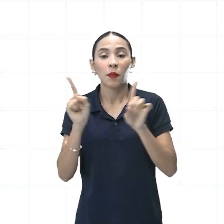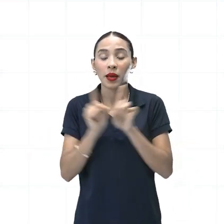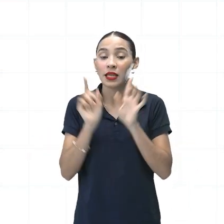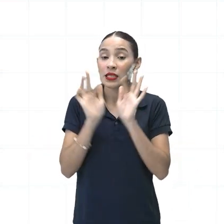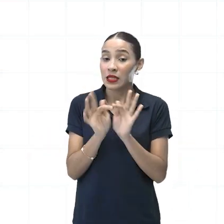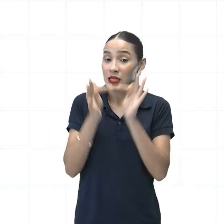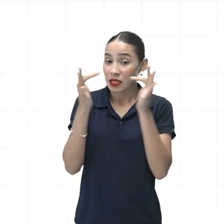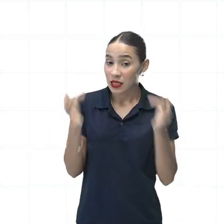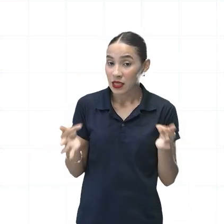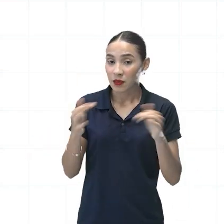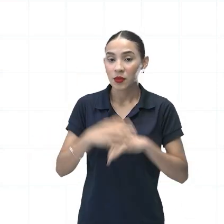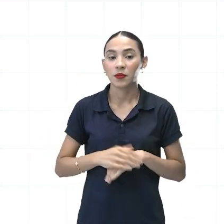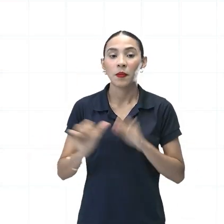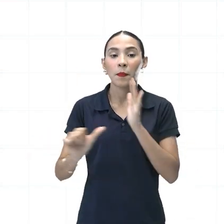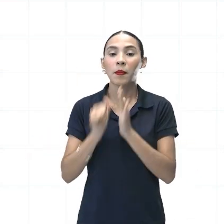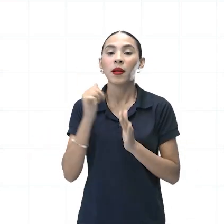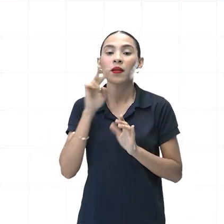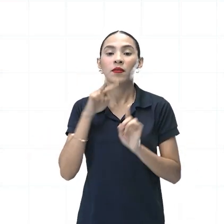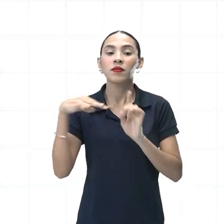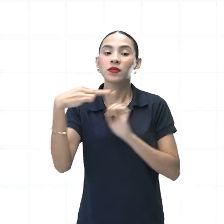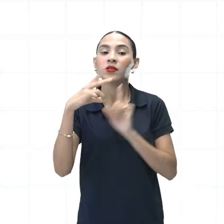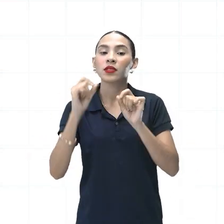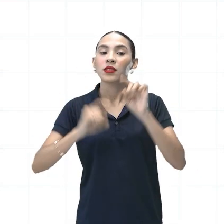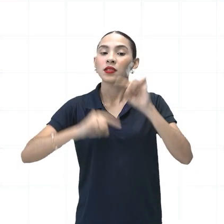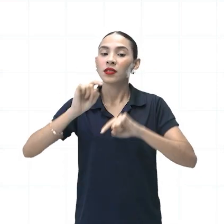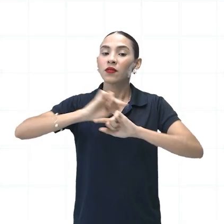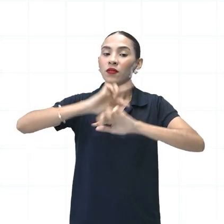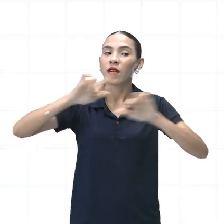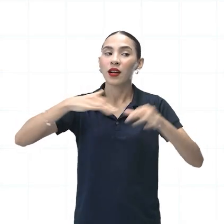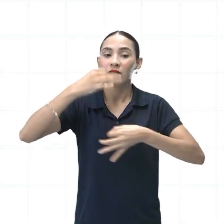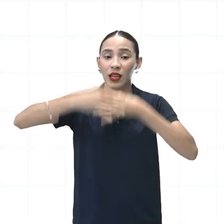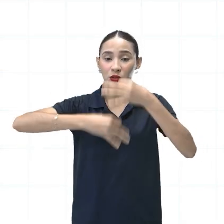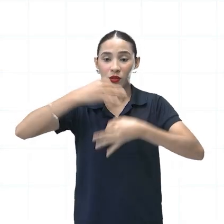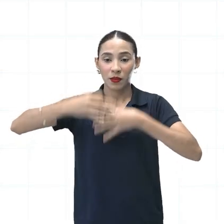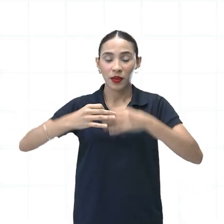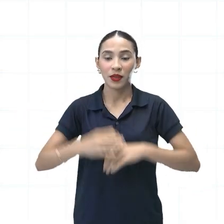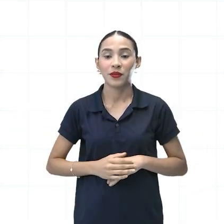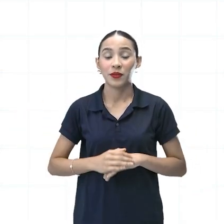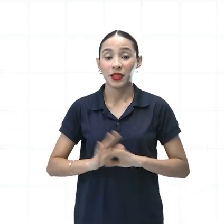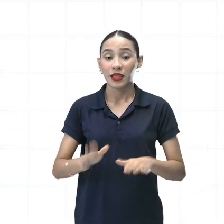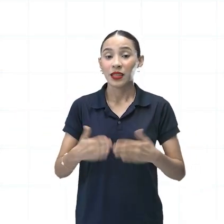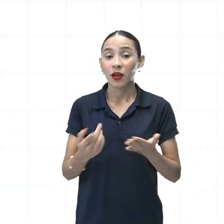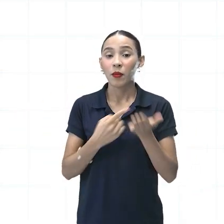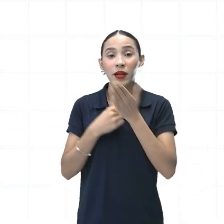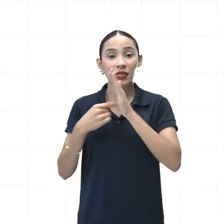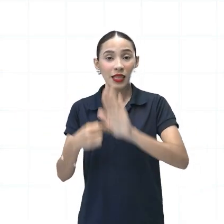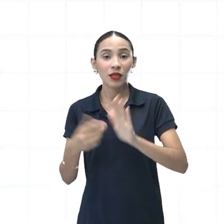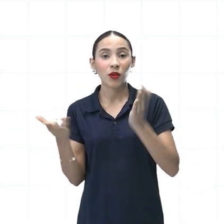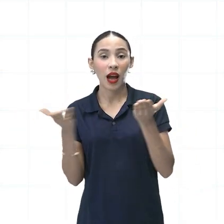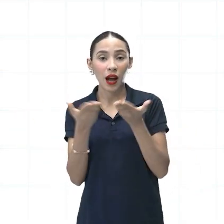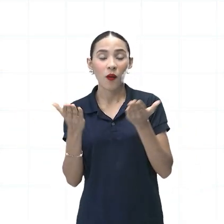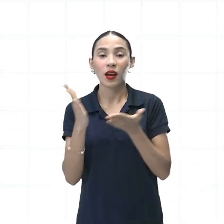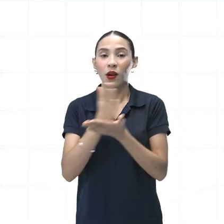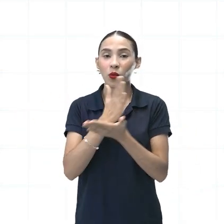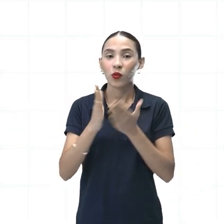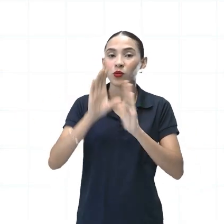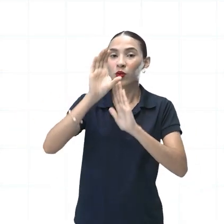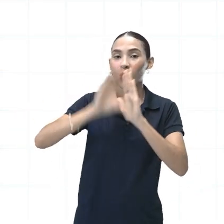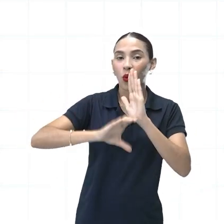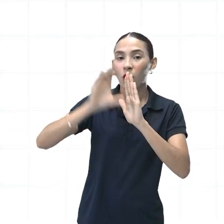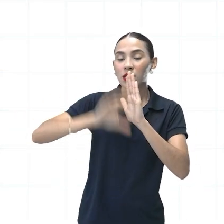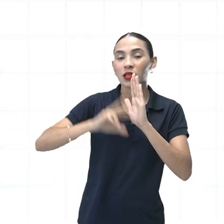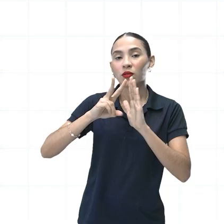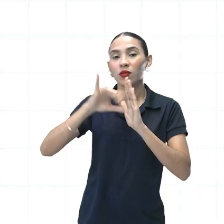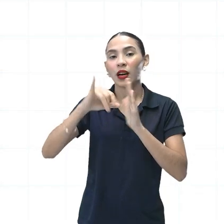vezes, simples, à primeira vista, o que gera diversos questionamentos. E aí eu trouxe alguns conceitos que vai mostrar